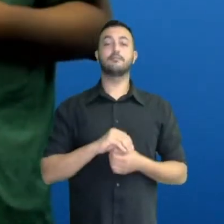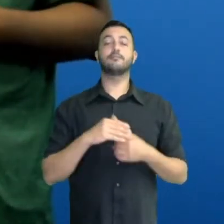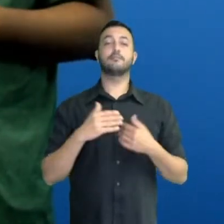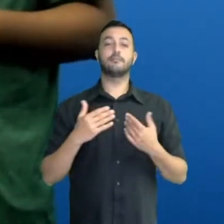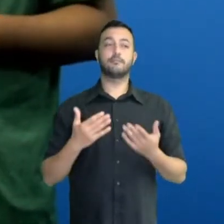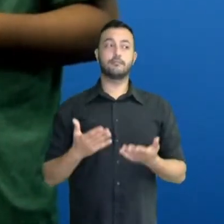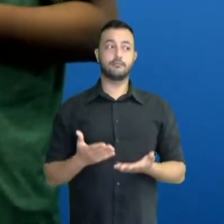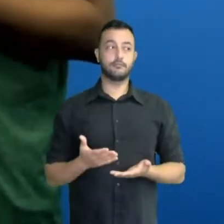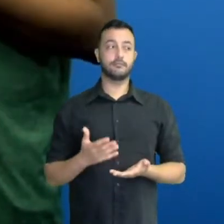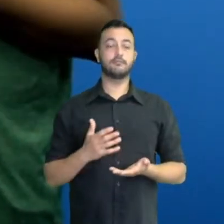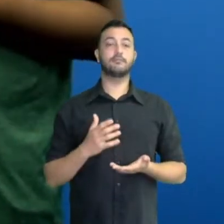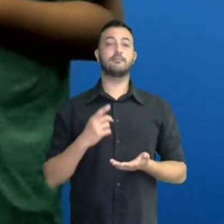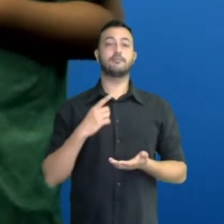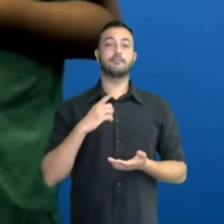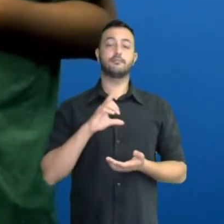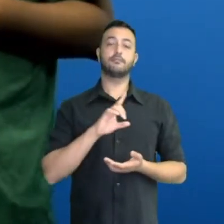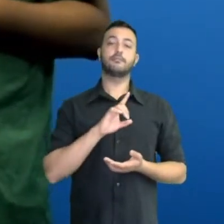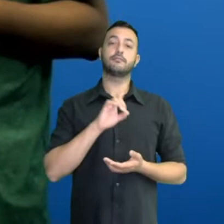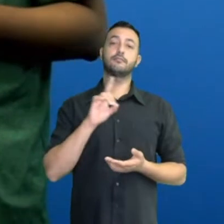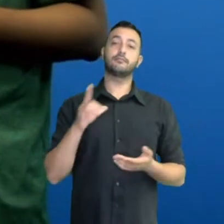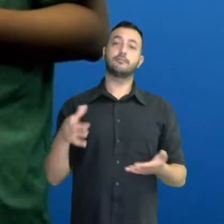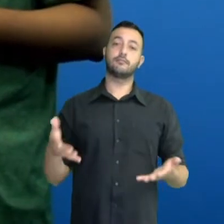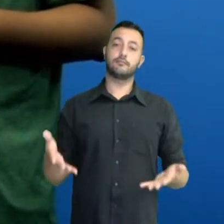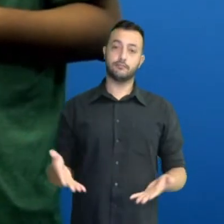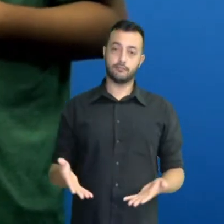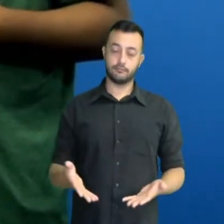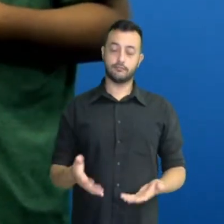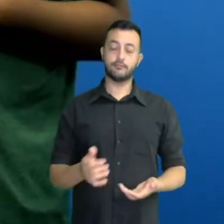Porém, nos dias de hoje, né,